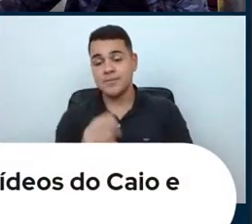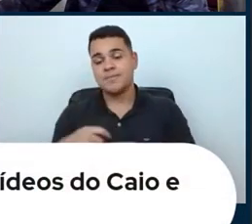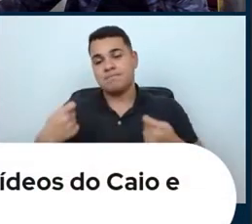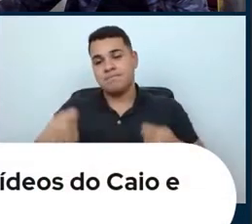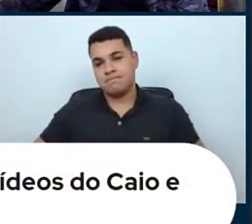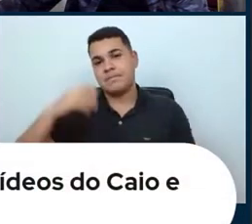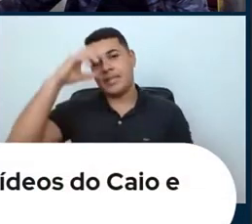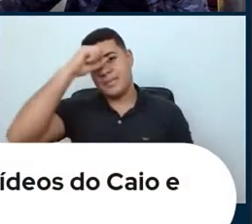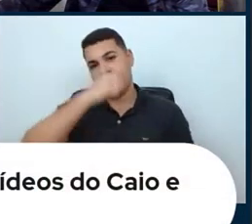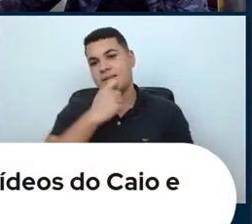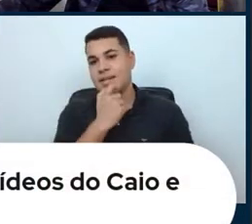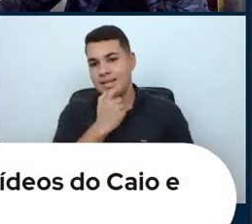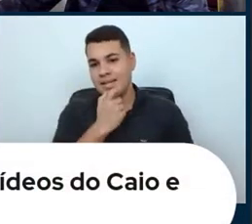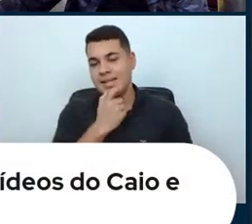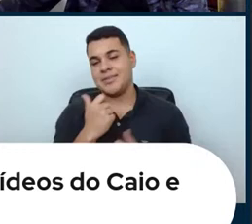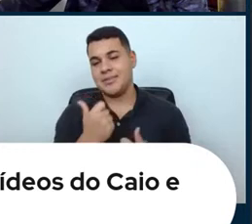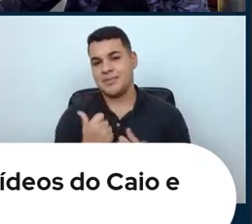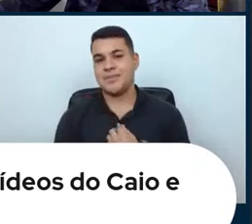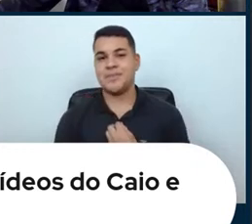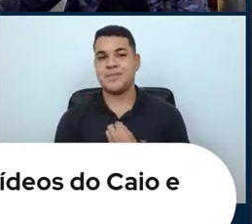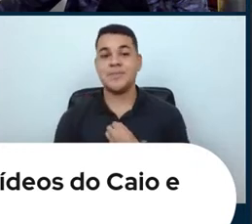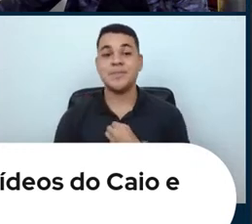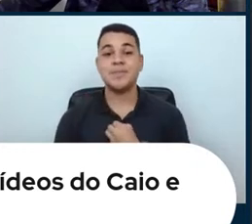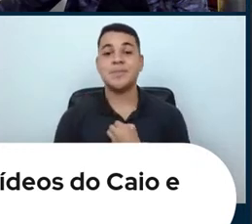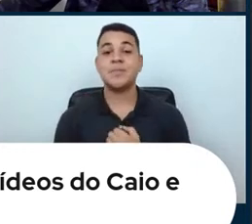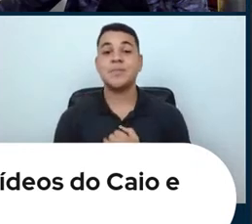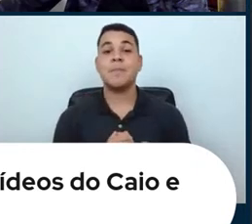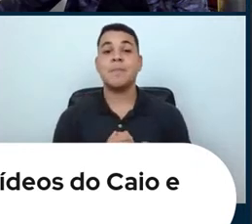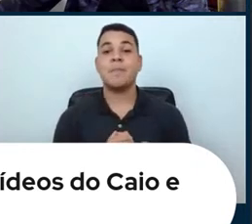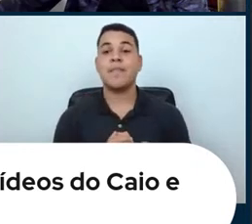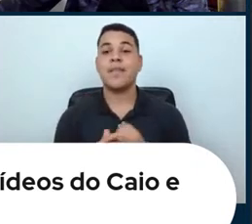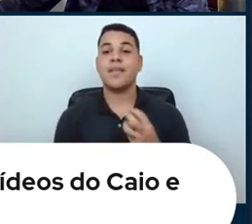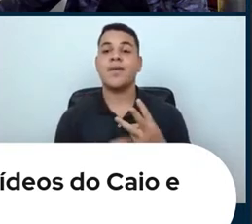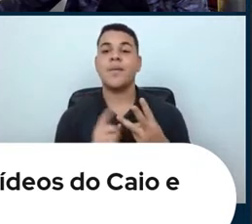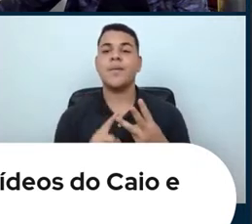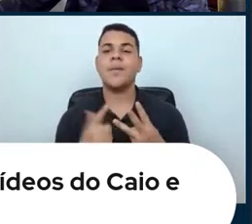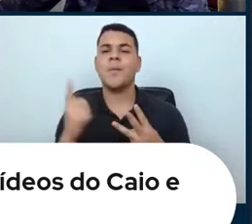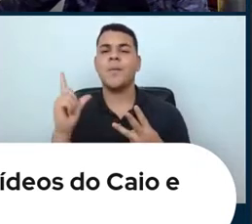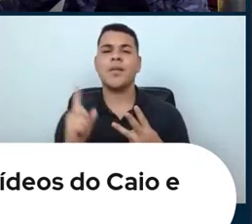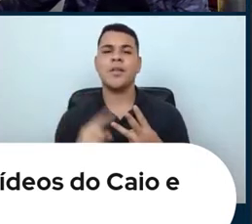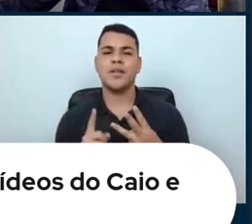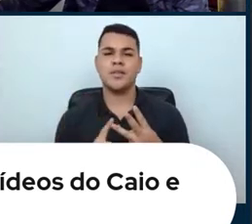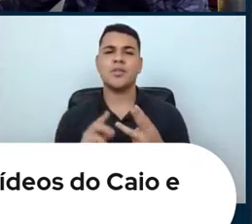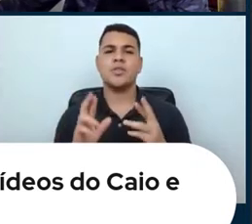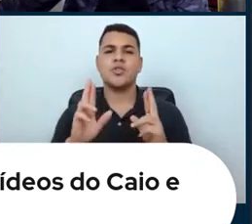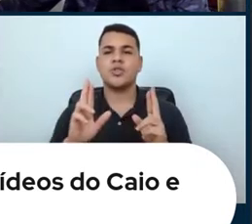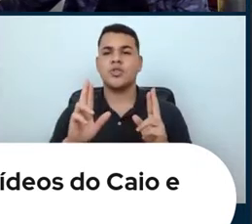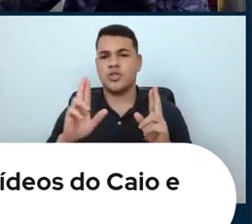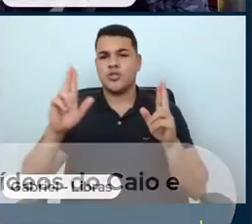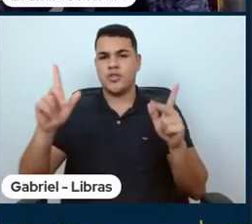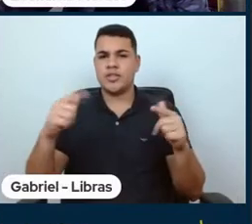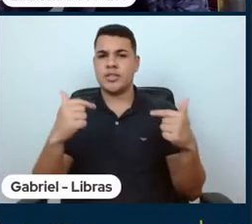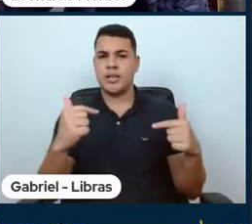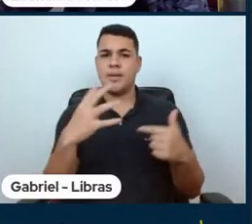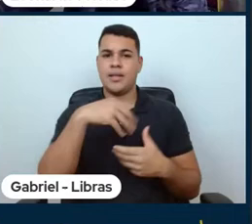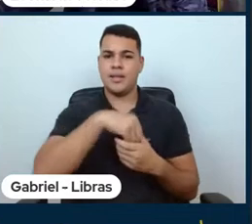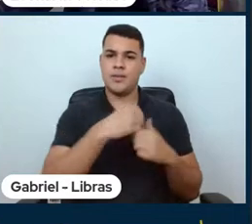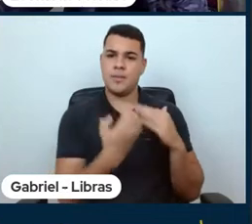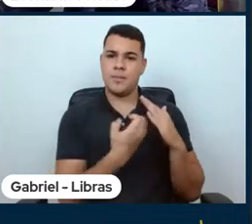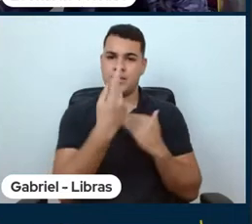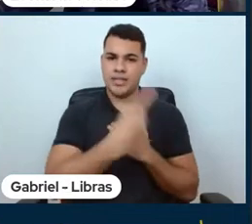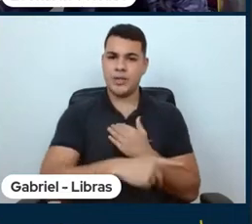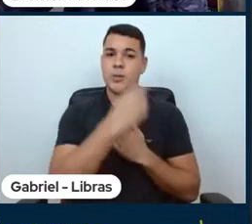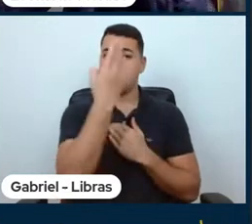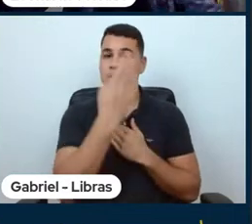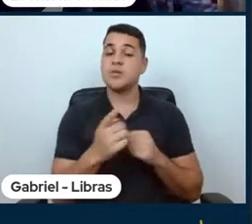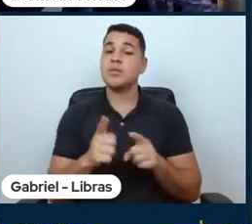o um inglesinho aí, viu, gente? E a outra pergunta é a diferença de trabalhar na multinacional e uma